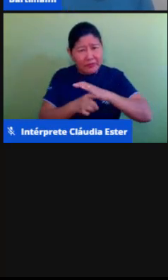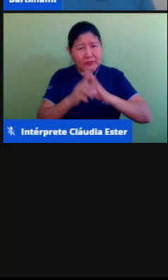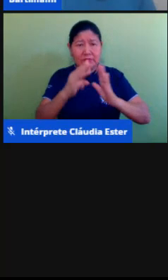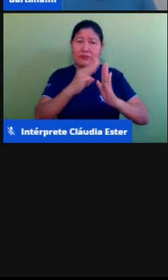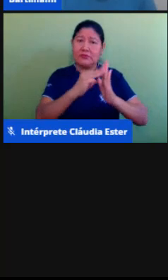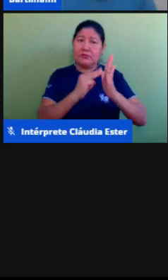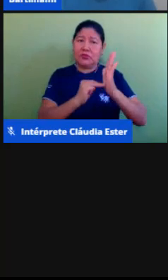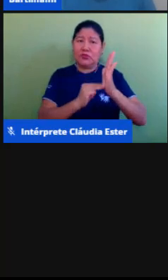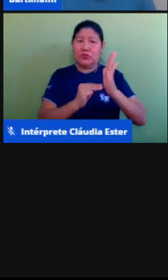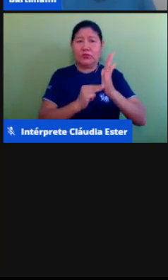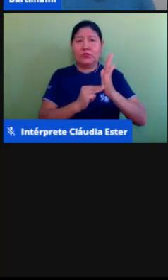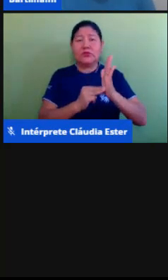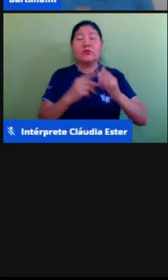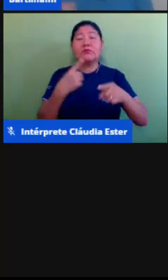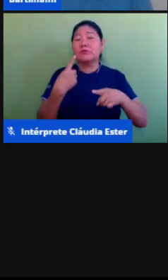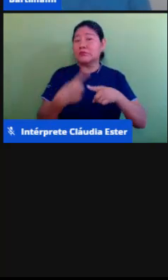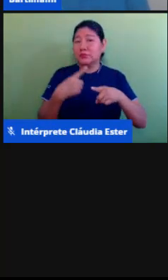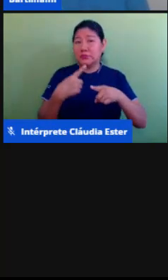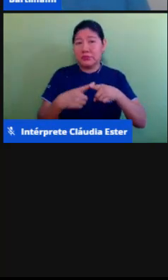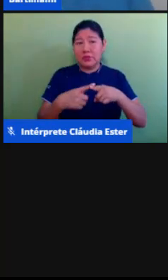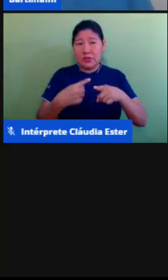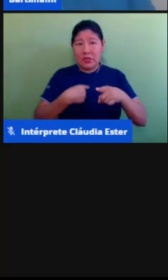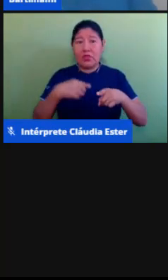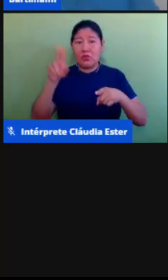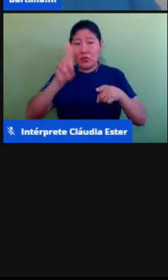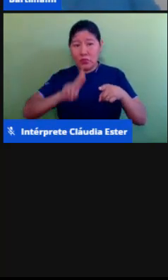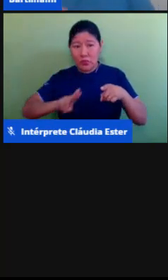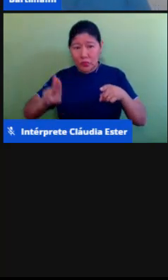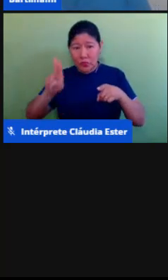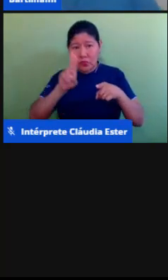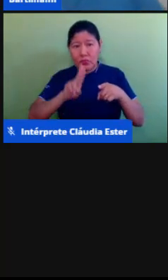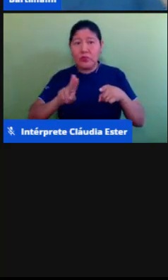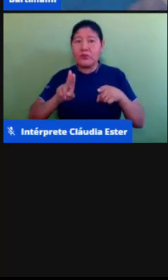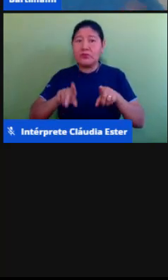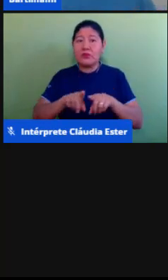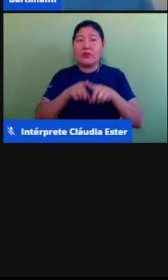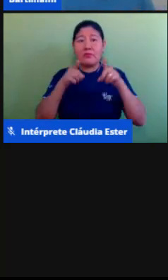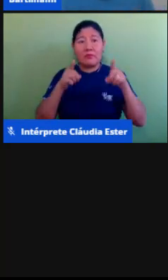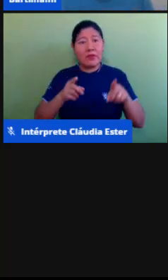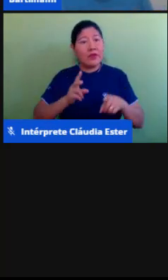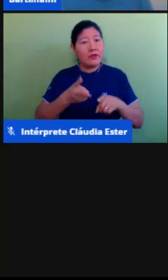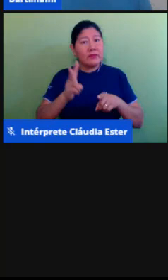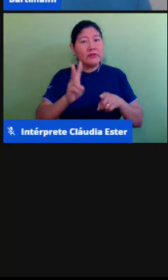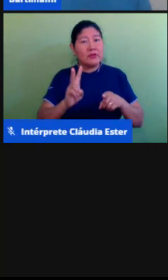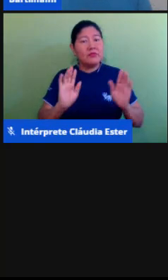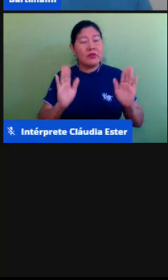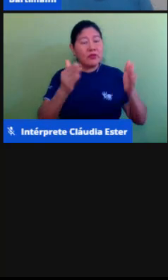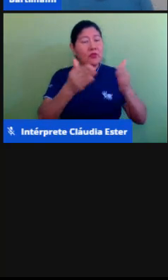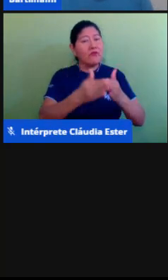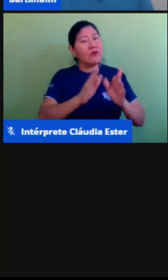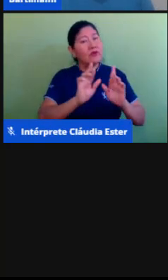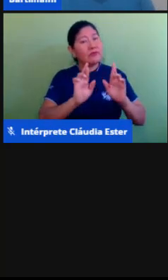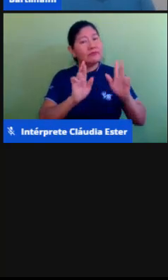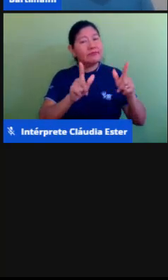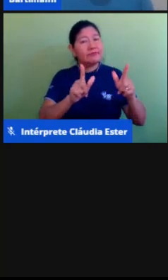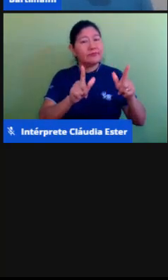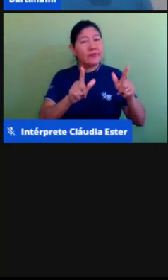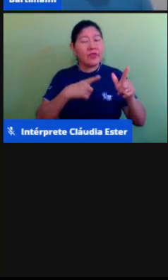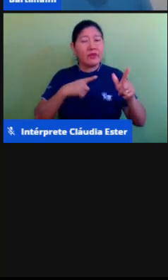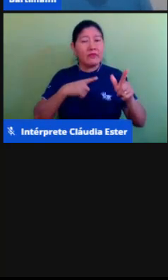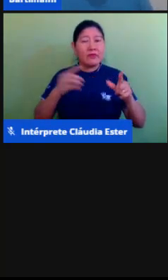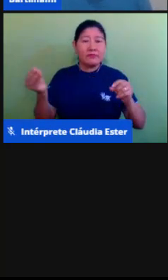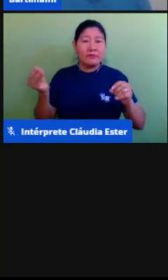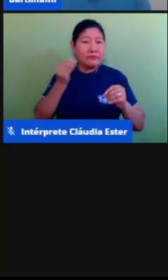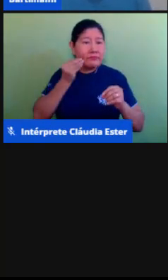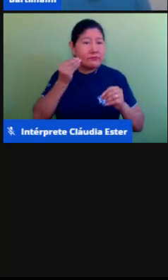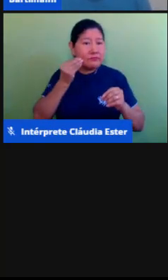até porque eu utilizo os dados numa outra perspectiva. Então, eu vou tentar explicar de uma forma